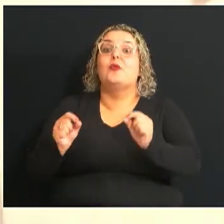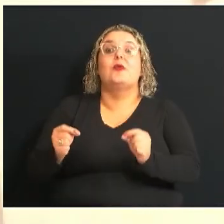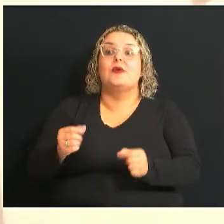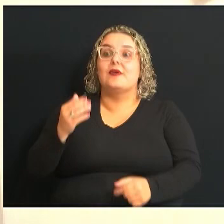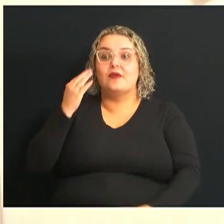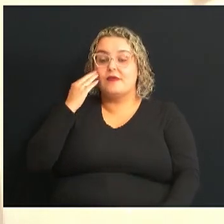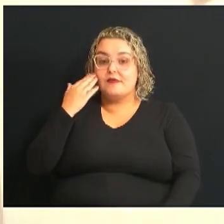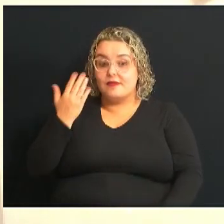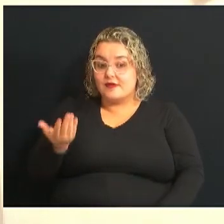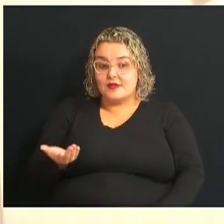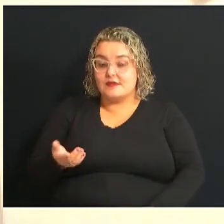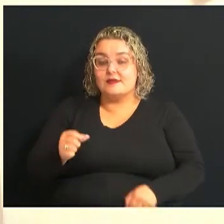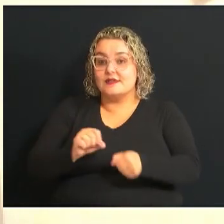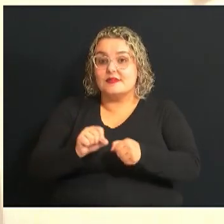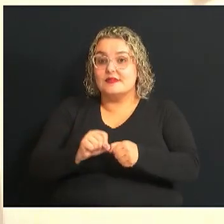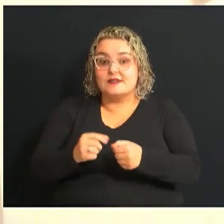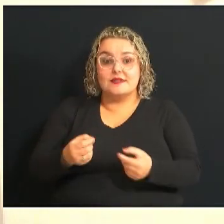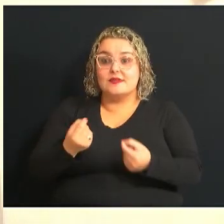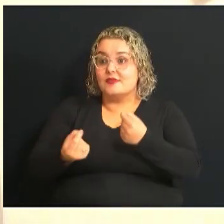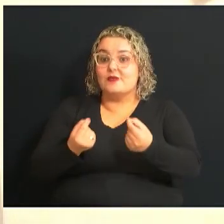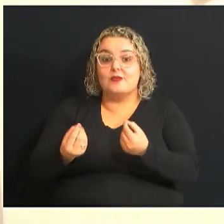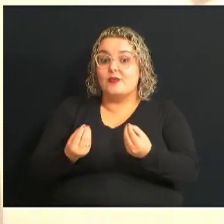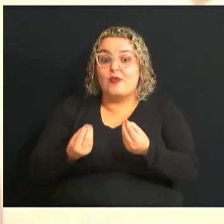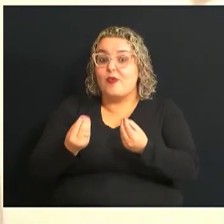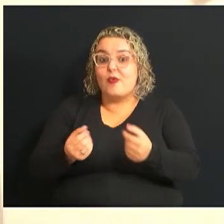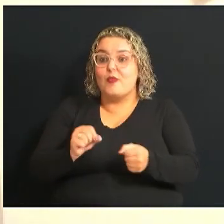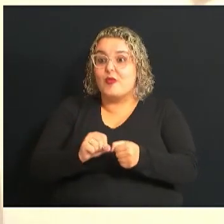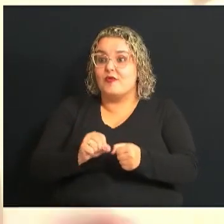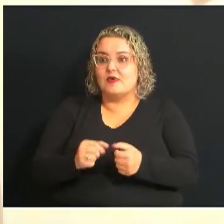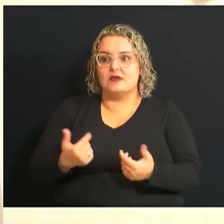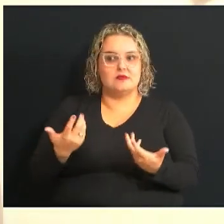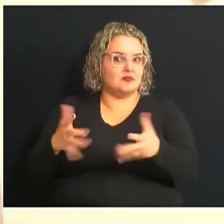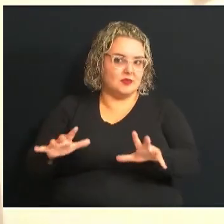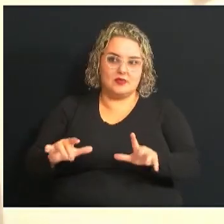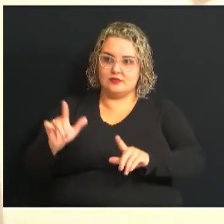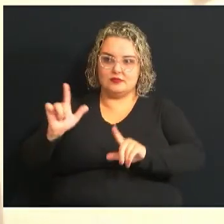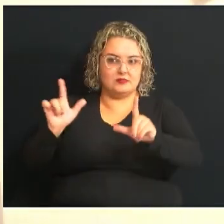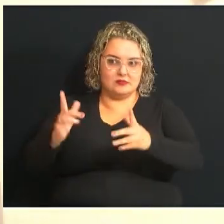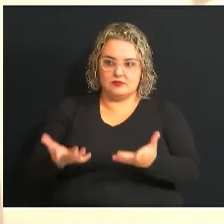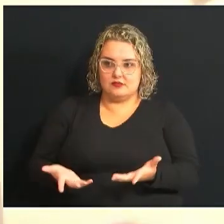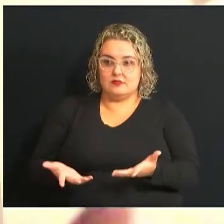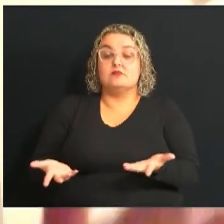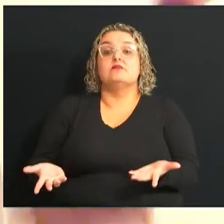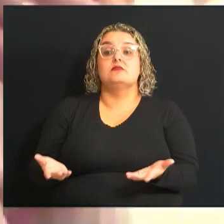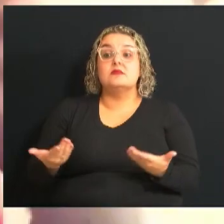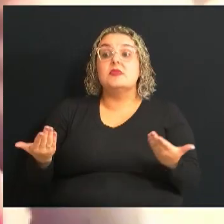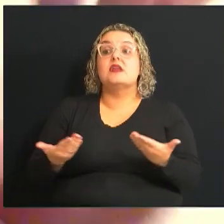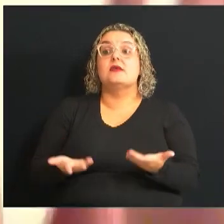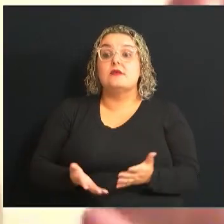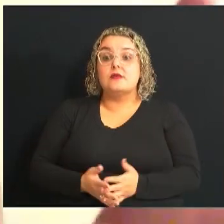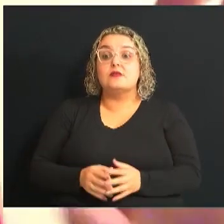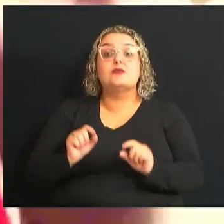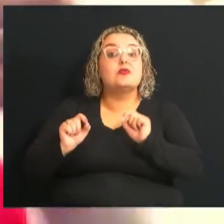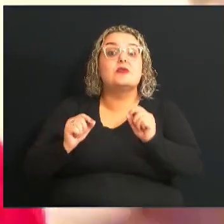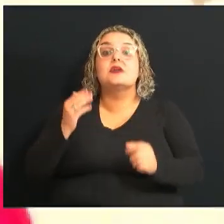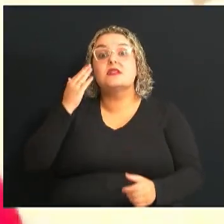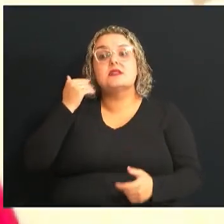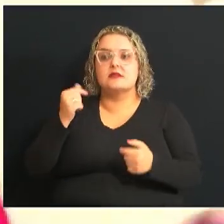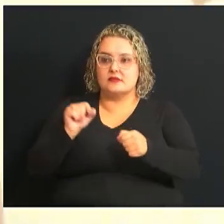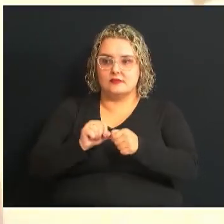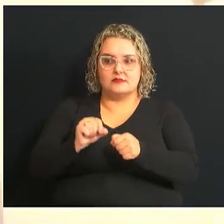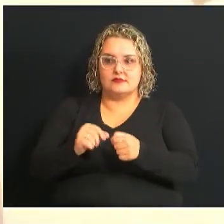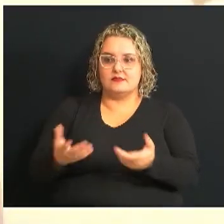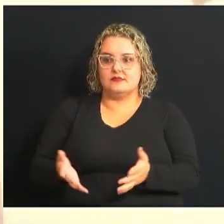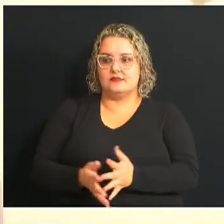fazer? E agora? Porque eu não queria mais trabalhar com televisão, mas eu falei, e agora? O que eu sei fazer? E aí eu